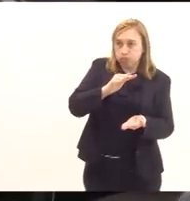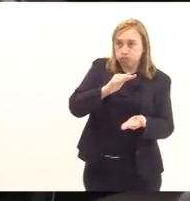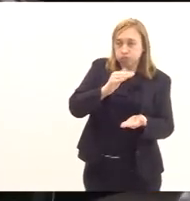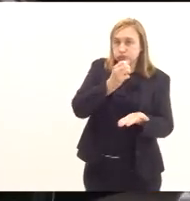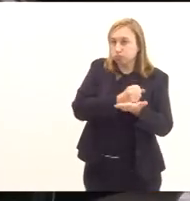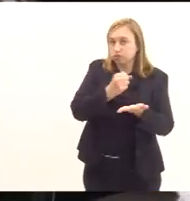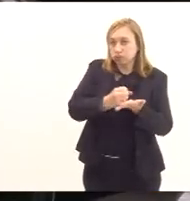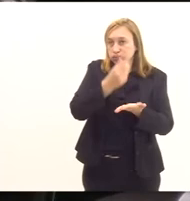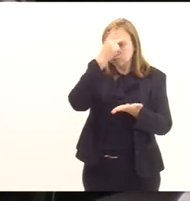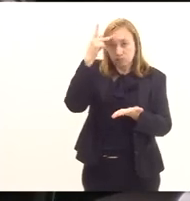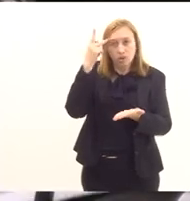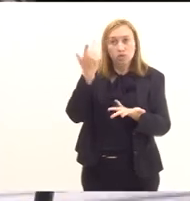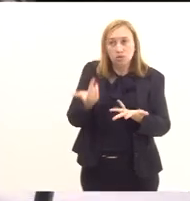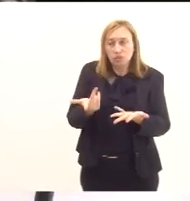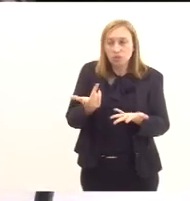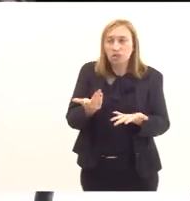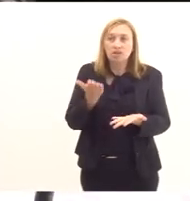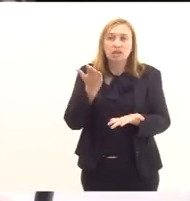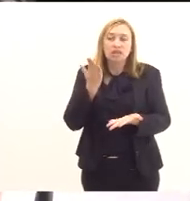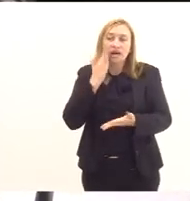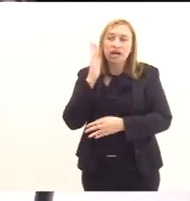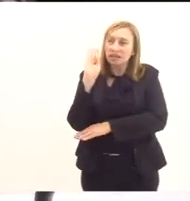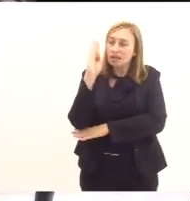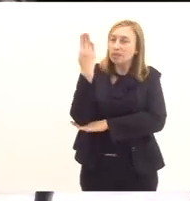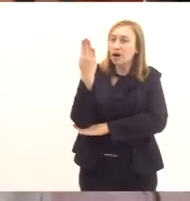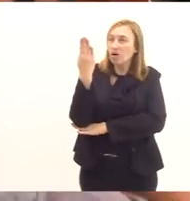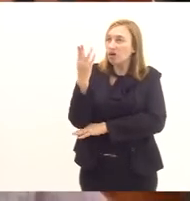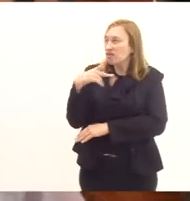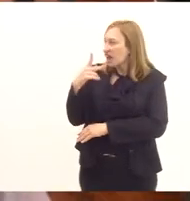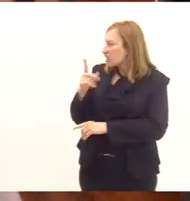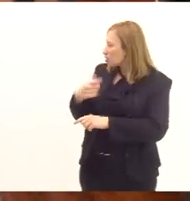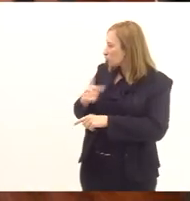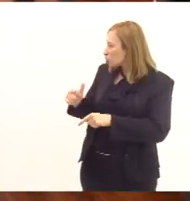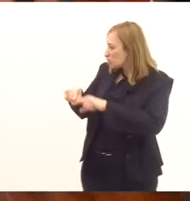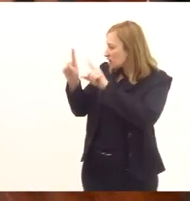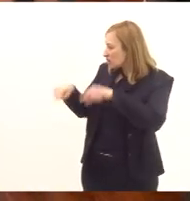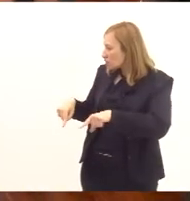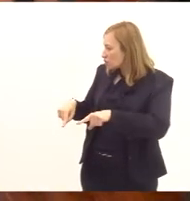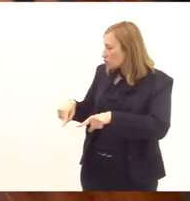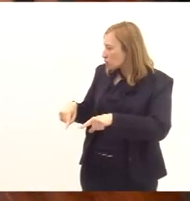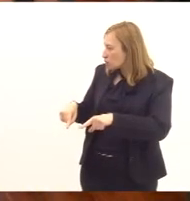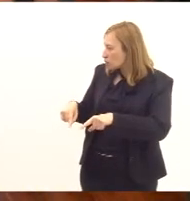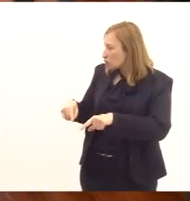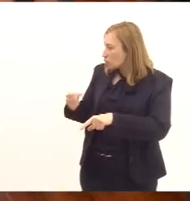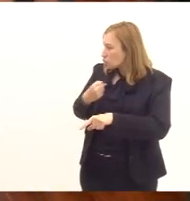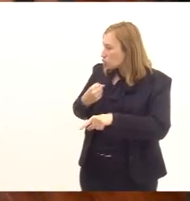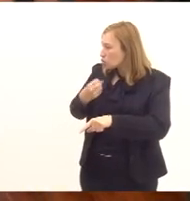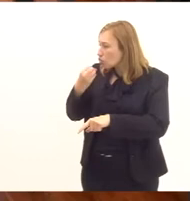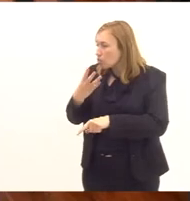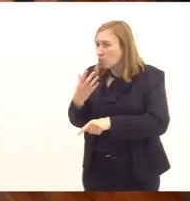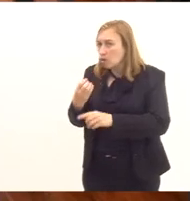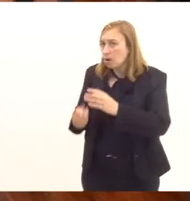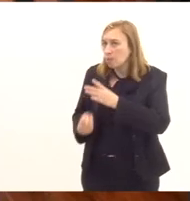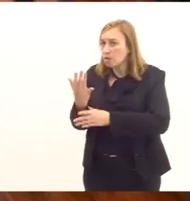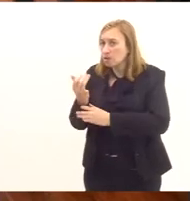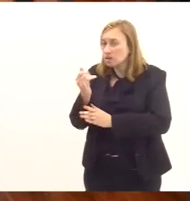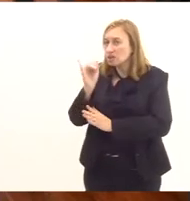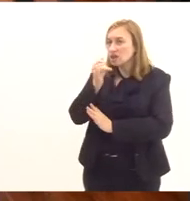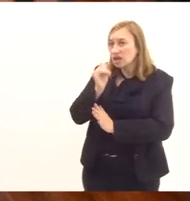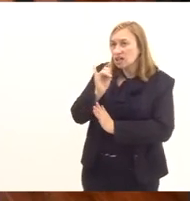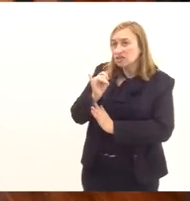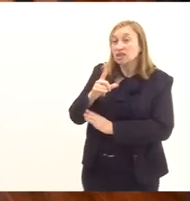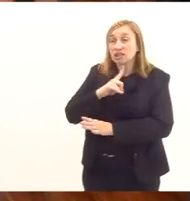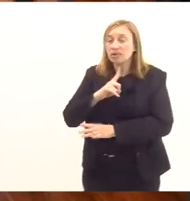de contratação de pessoas falou e teve a cara de pau de dizer aqui que não tinha servidor suficiente para produzir os relatórios a gente teve que o